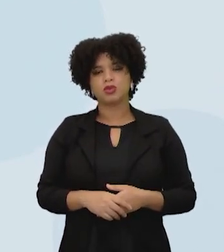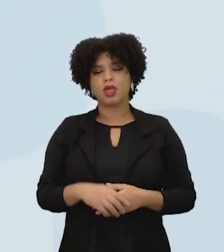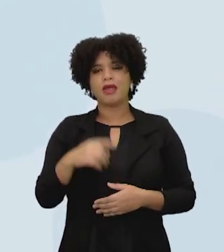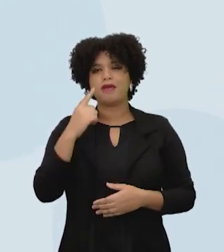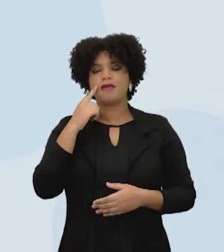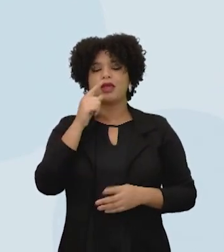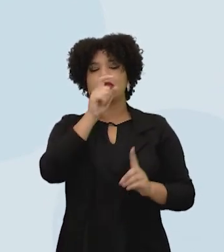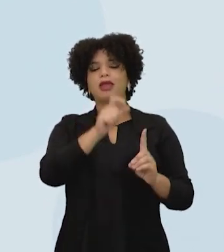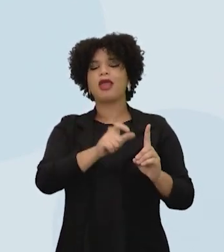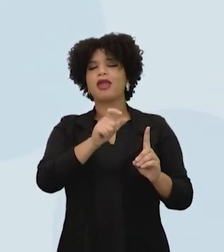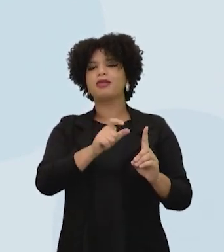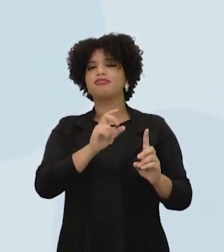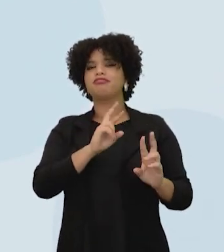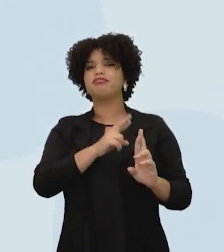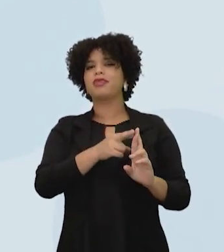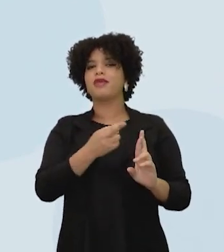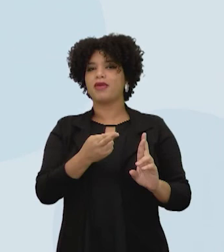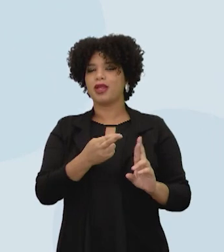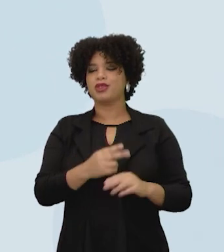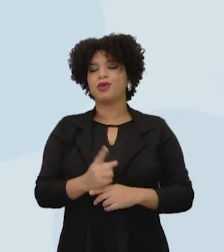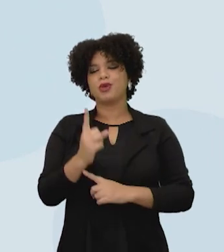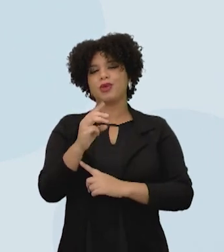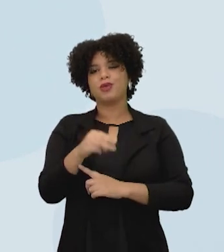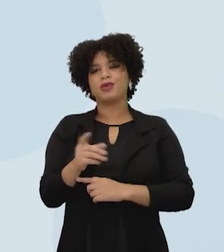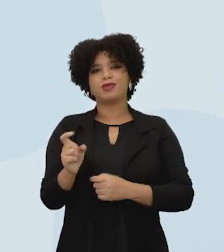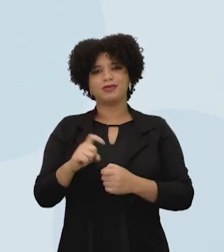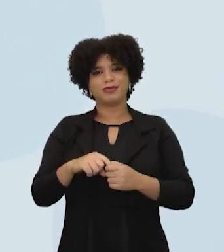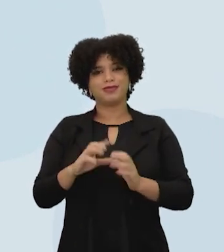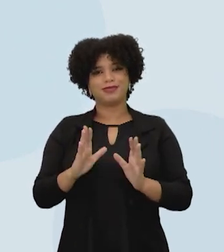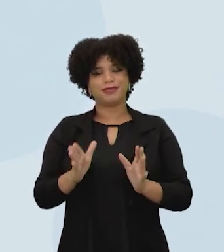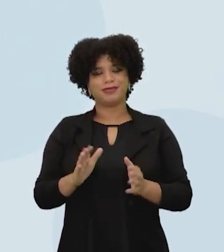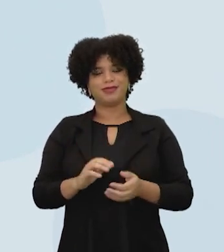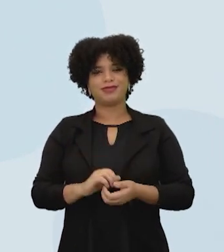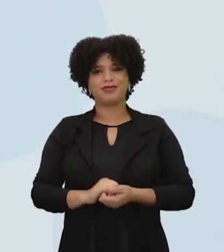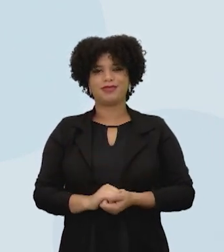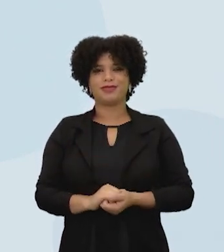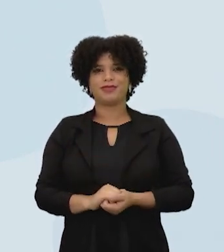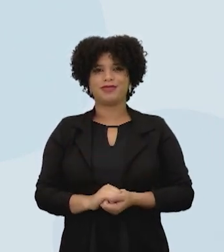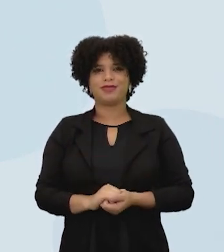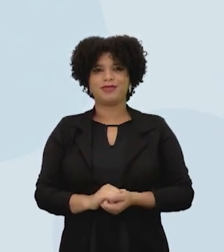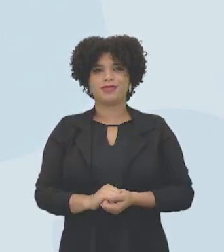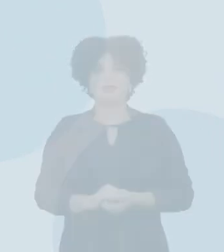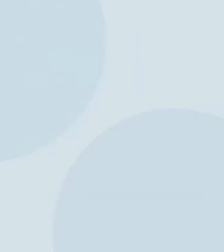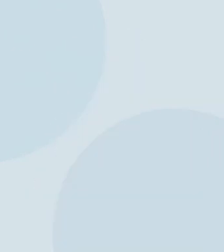se refere para saber por que está no plural. Um minuto, voltamos para o final da aula.